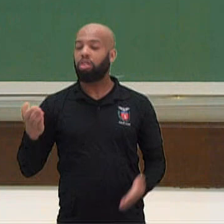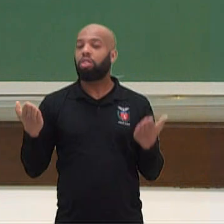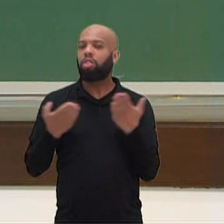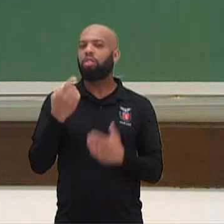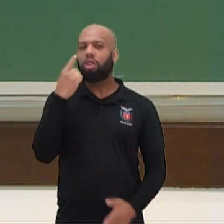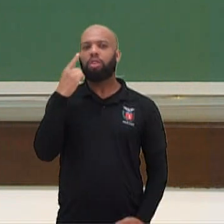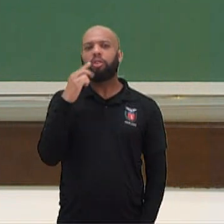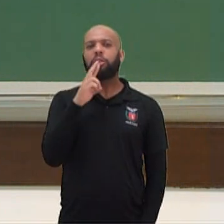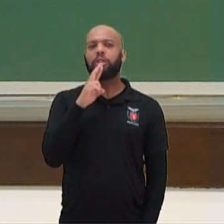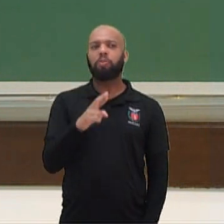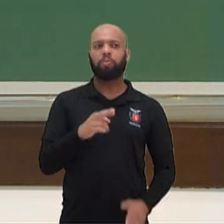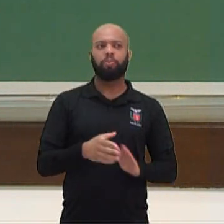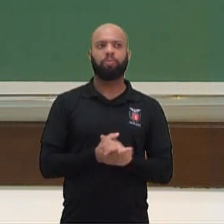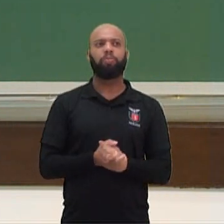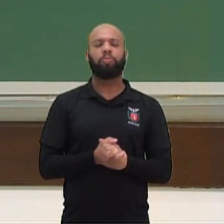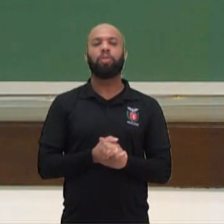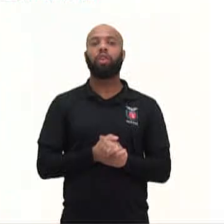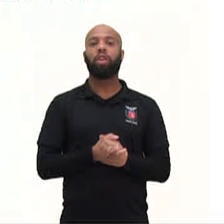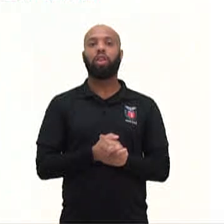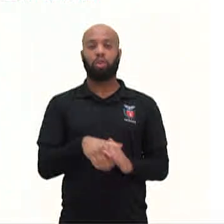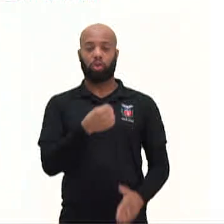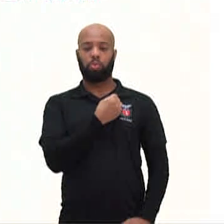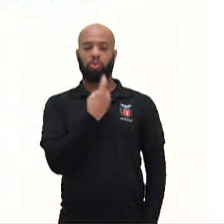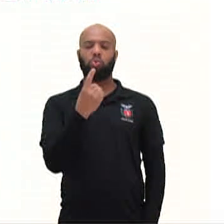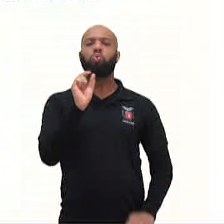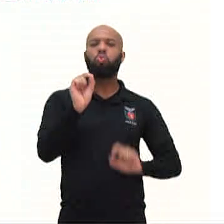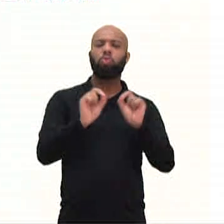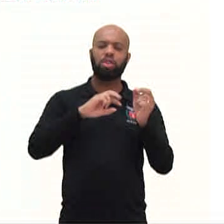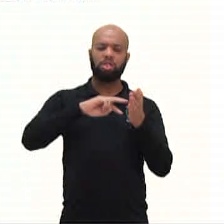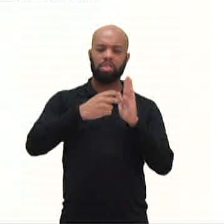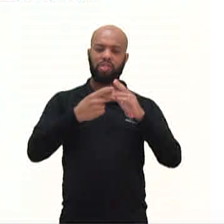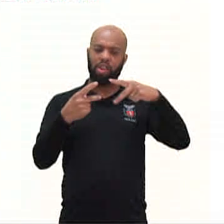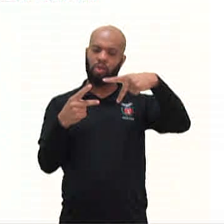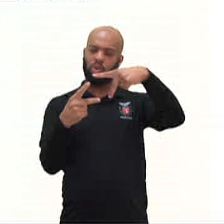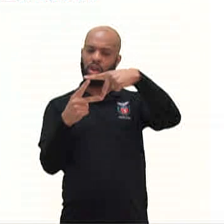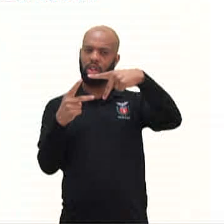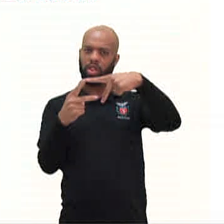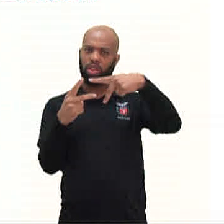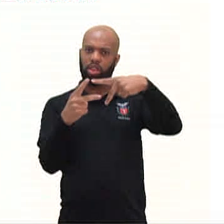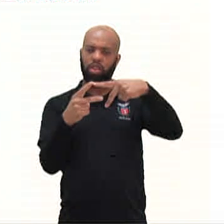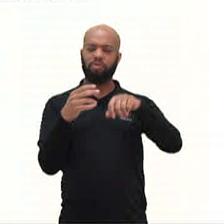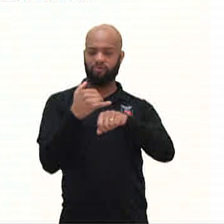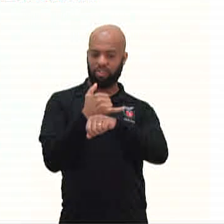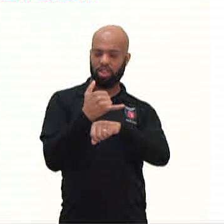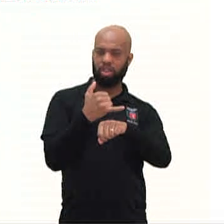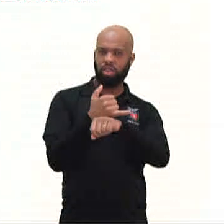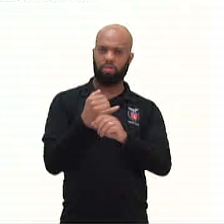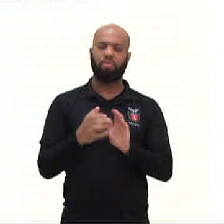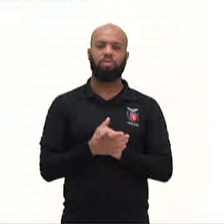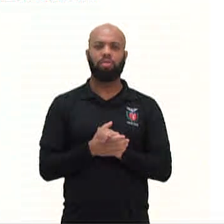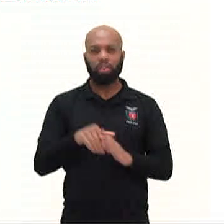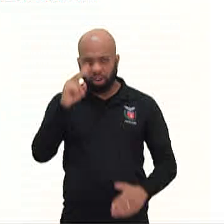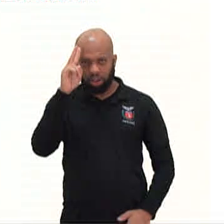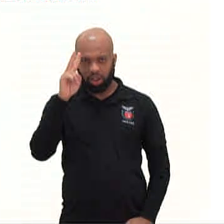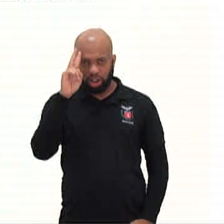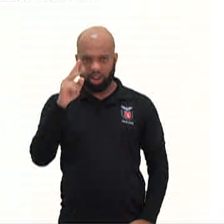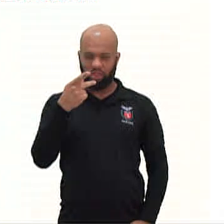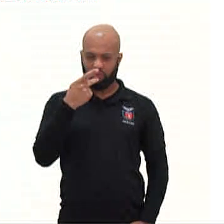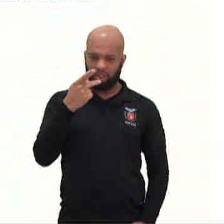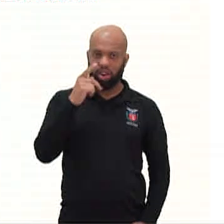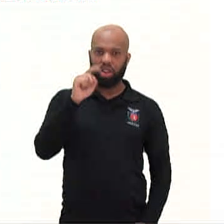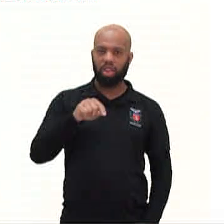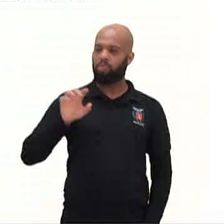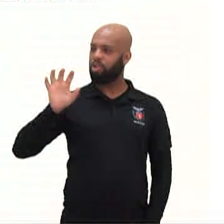como ficou. Número 1. O que significa o termo quadrilátero ferrífero? Lembra que nós falamos ali que é